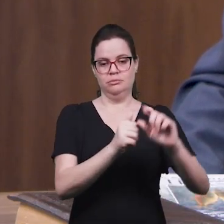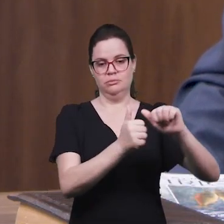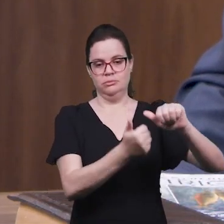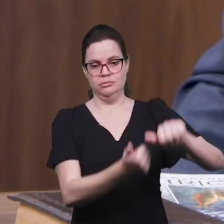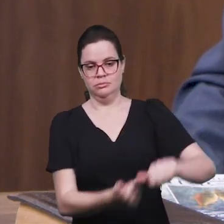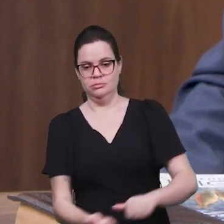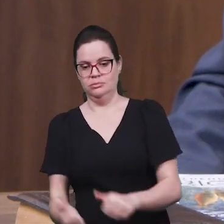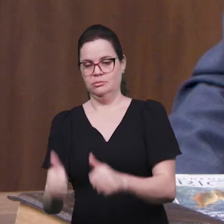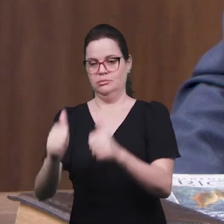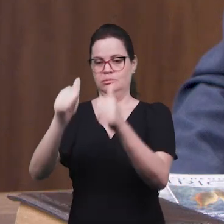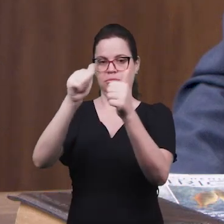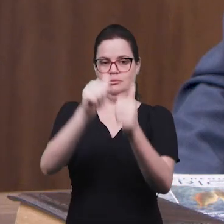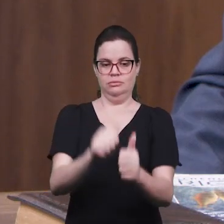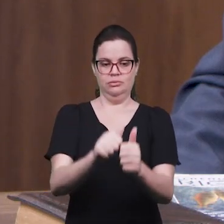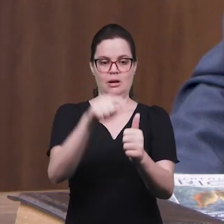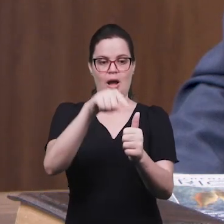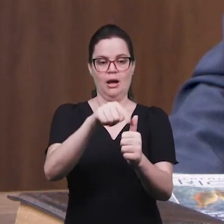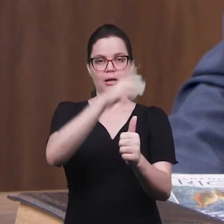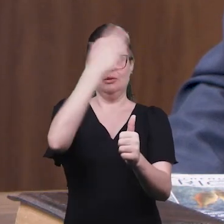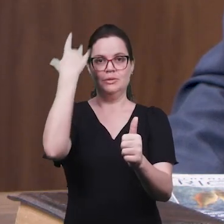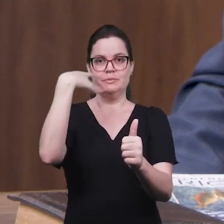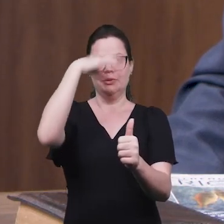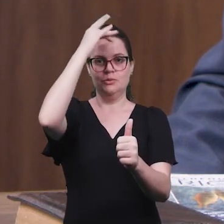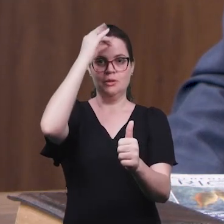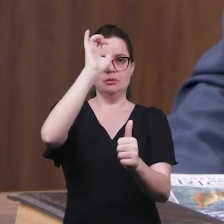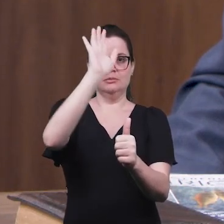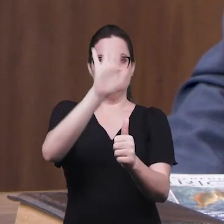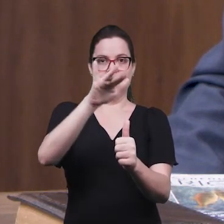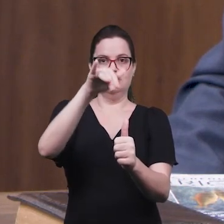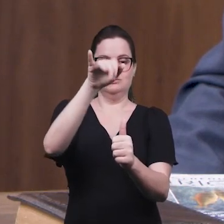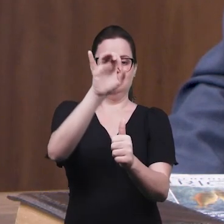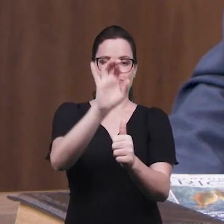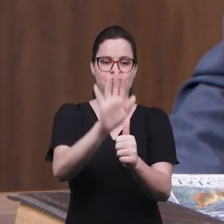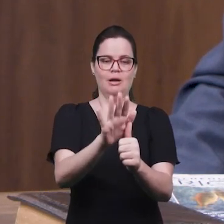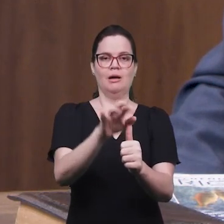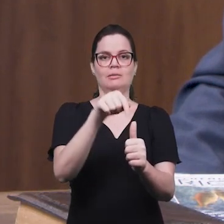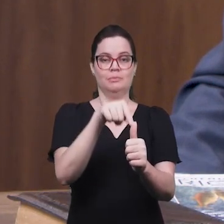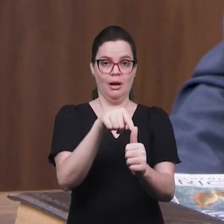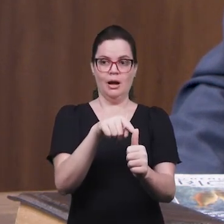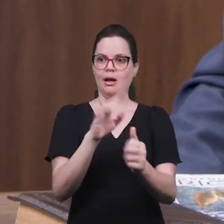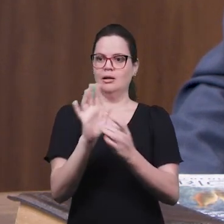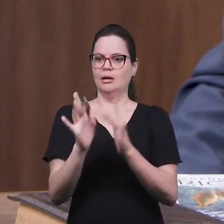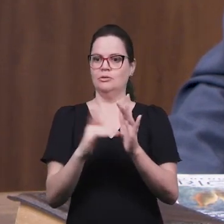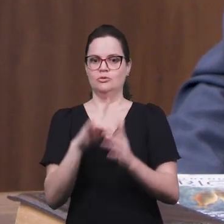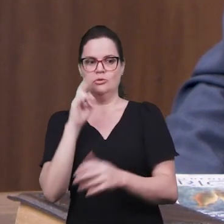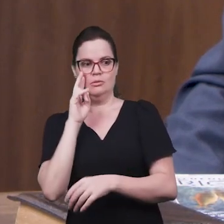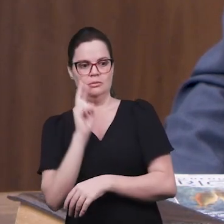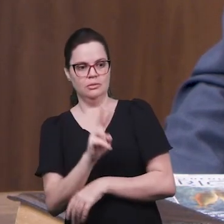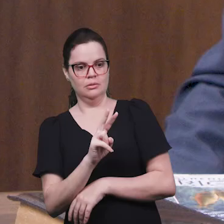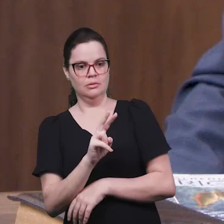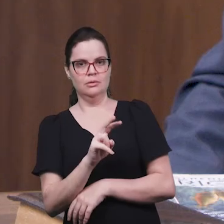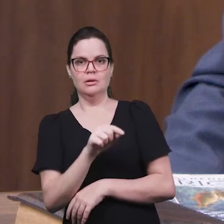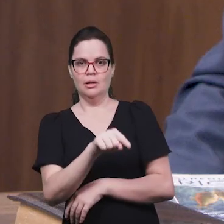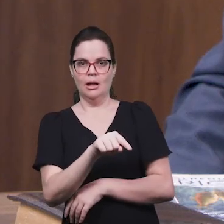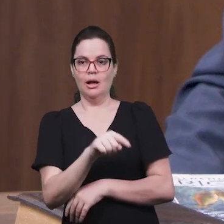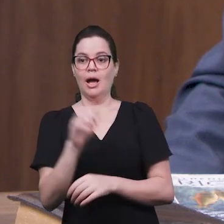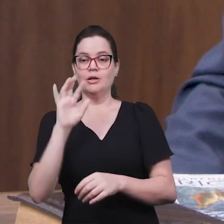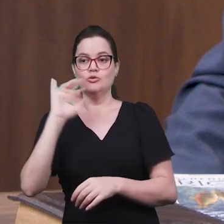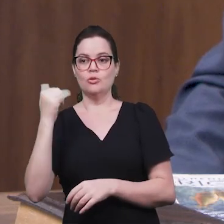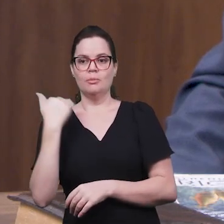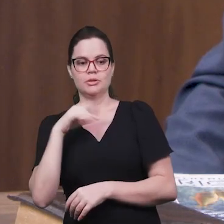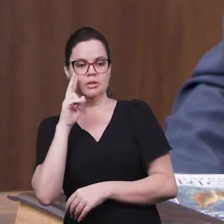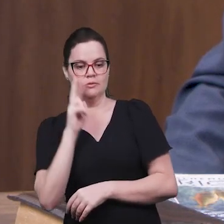pomba. Então nós podemos dizer e até afirmar que se o Espírito Santo não revelar